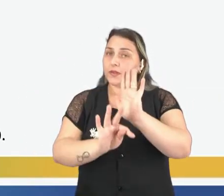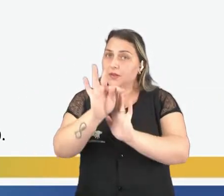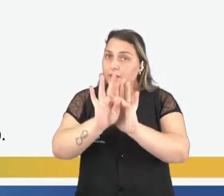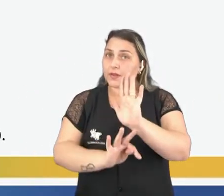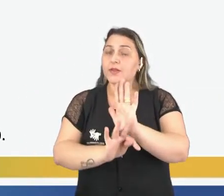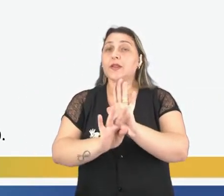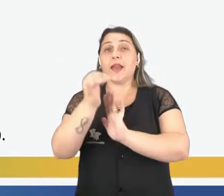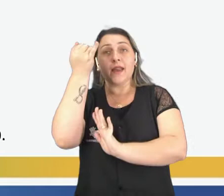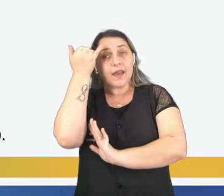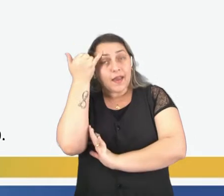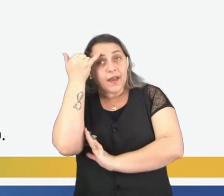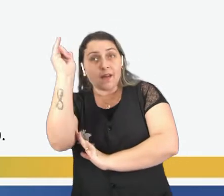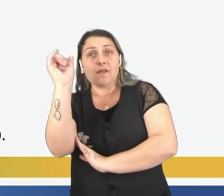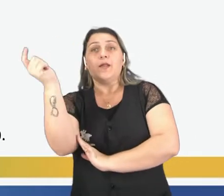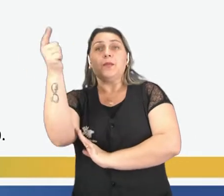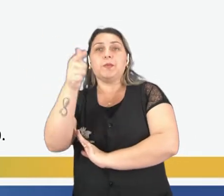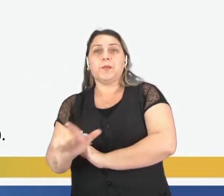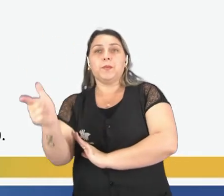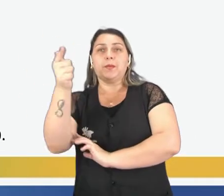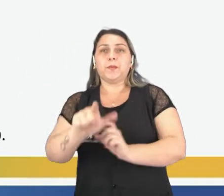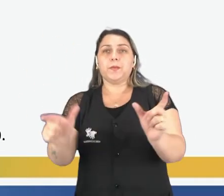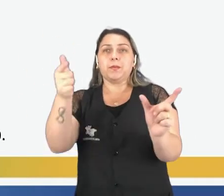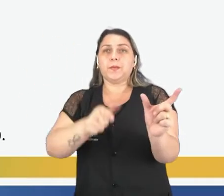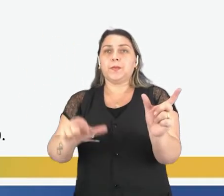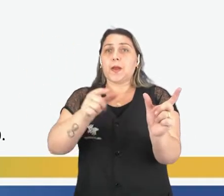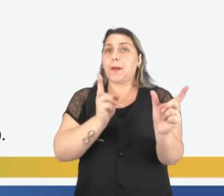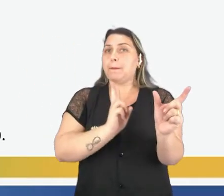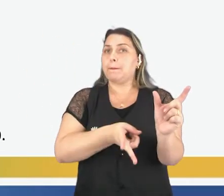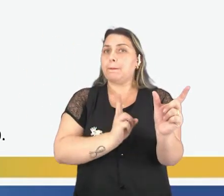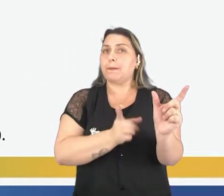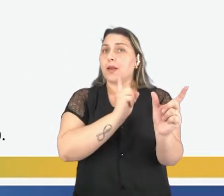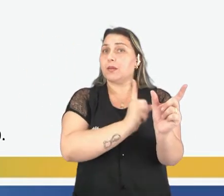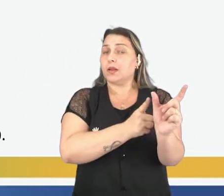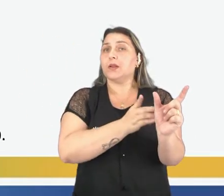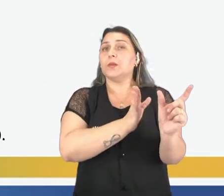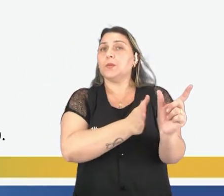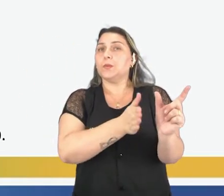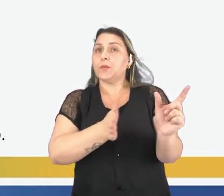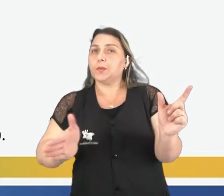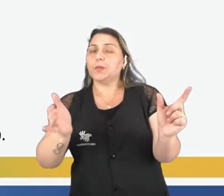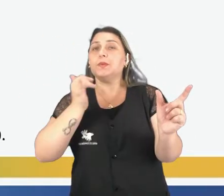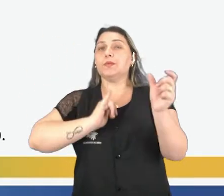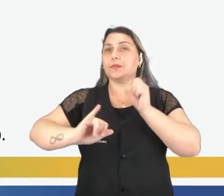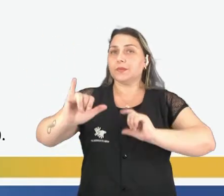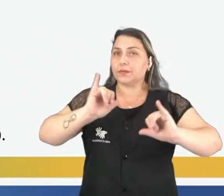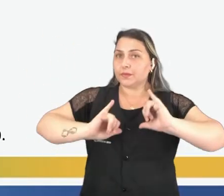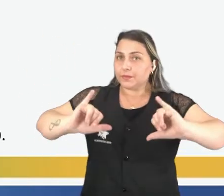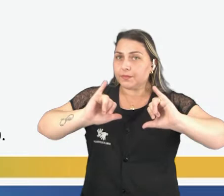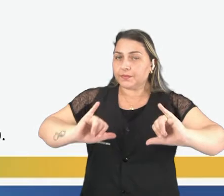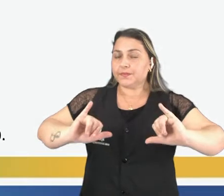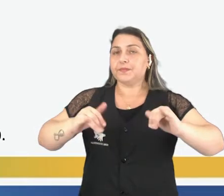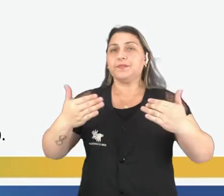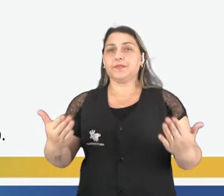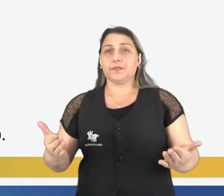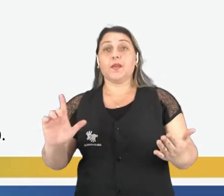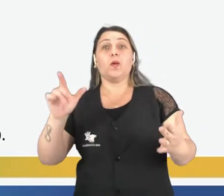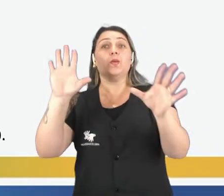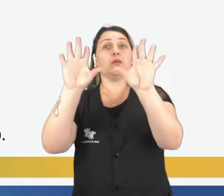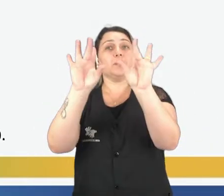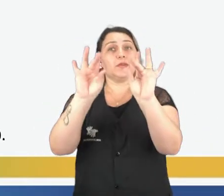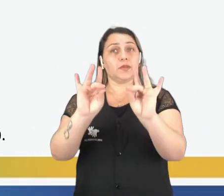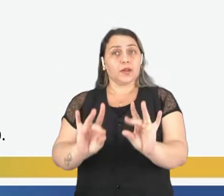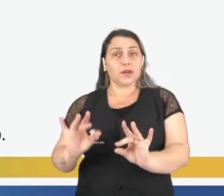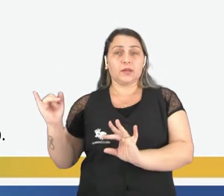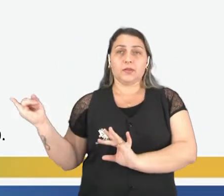que evite repetição de palavras e haja sequenciação das informações. Outro detalhe